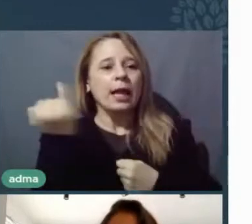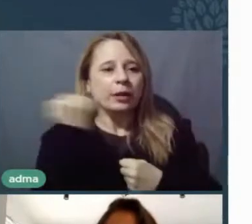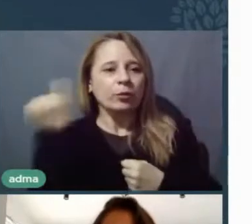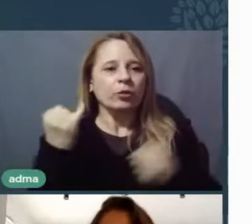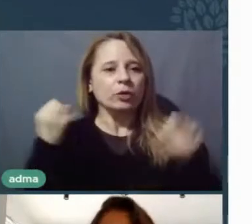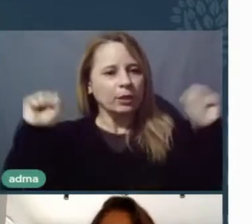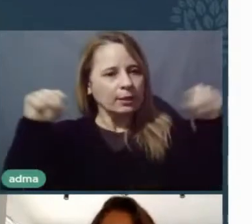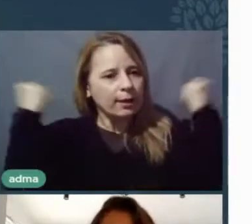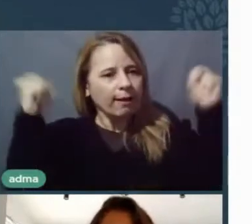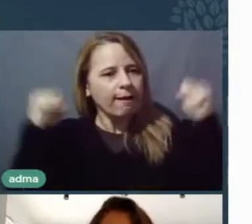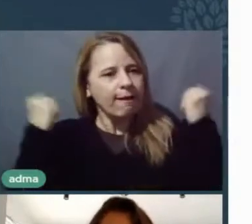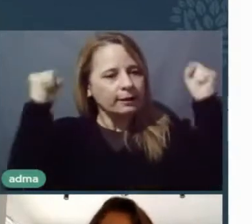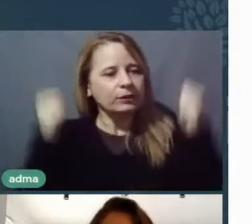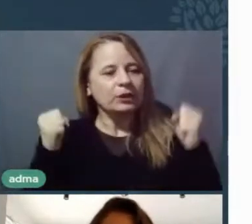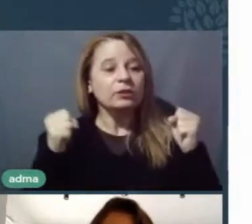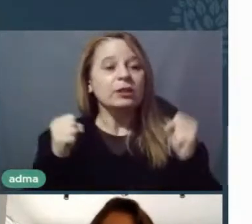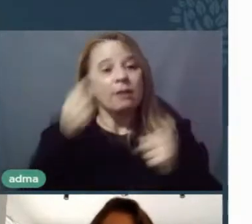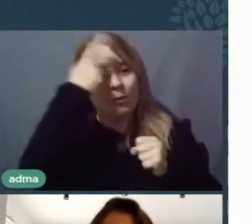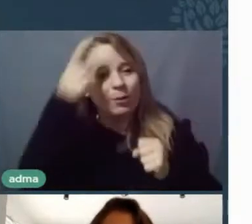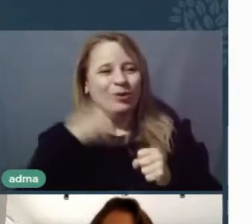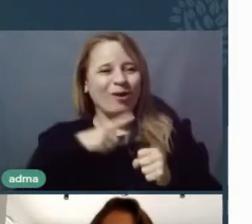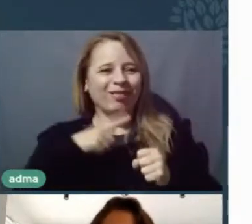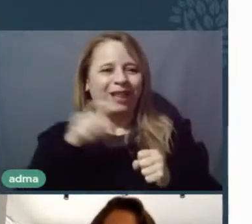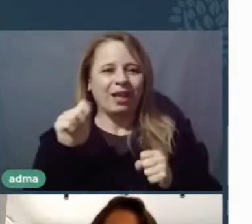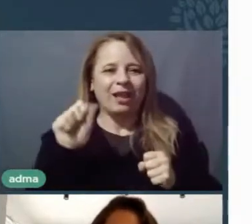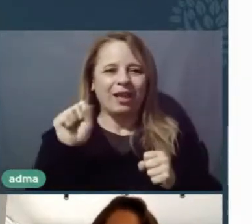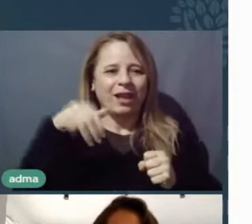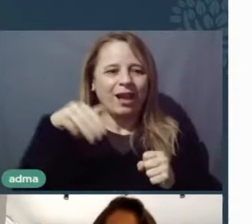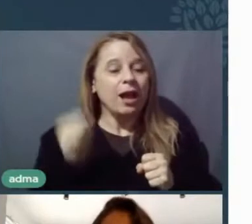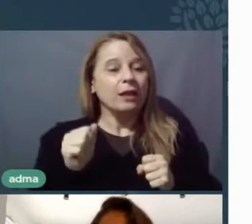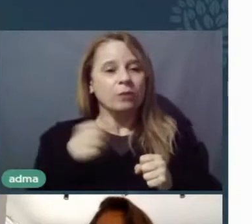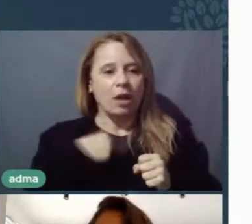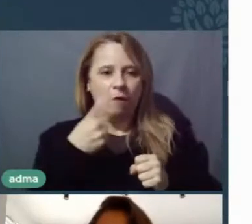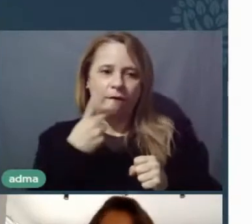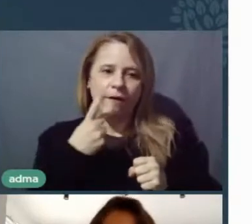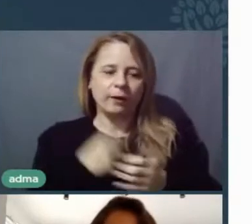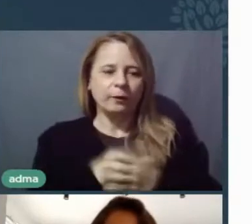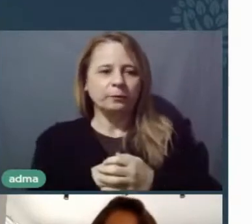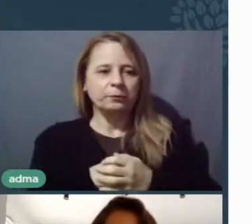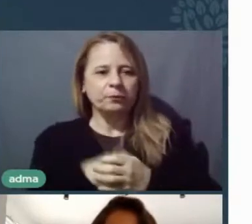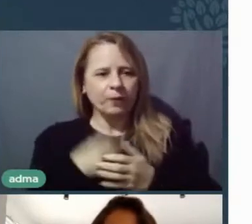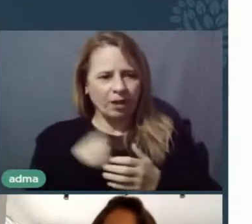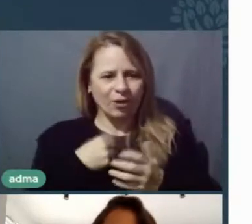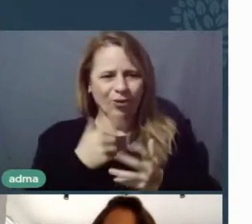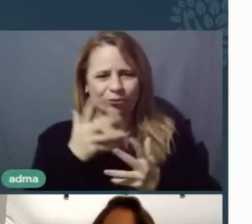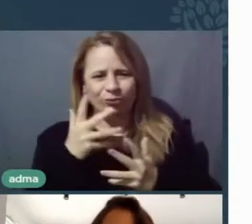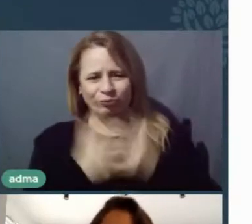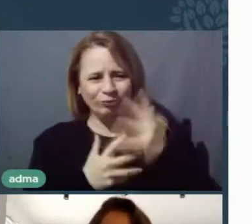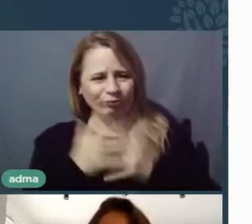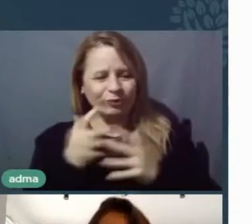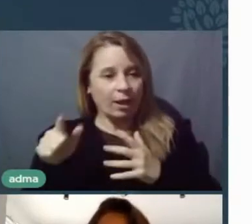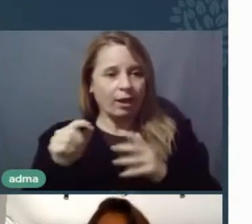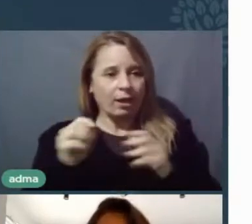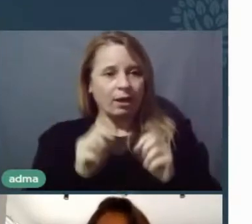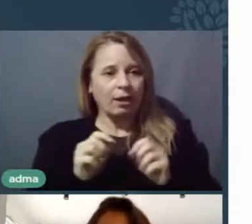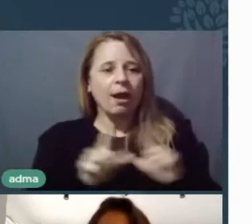atividade física para pessoas que têm asma. Eu declaro que eu não tenho nenhum conflito de interesse, as imagens aqui dessa